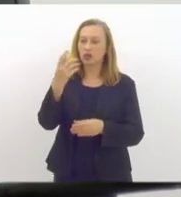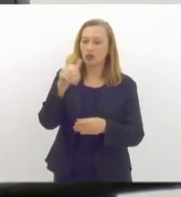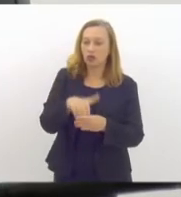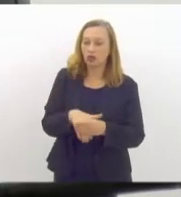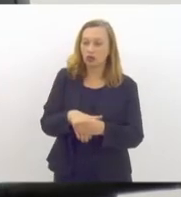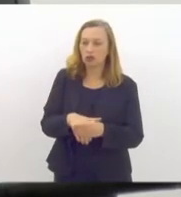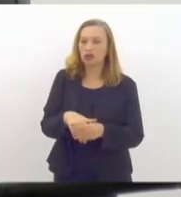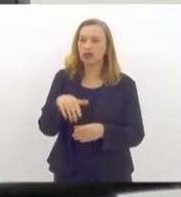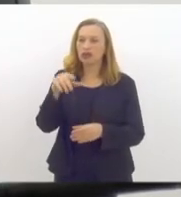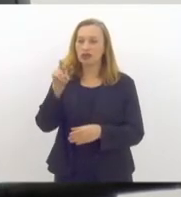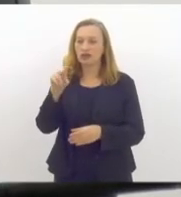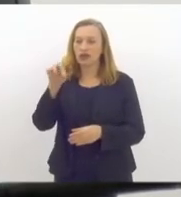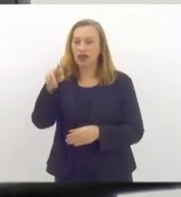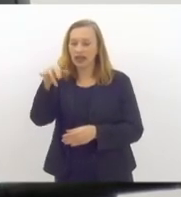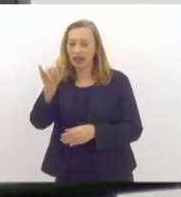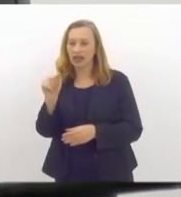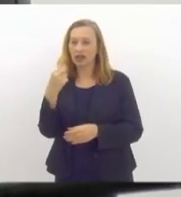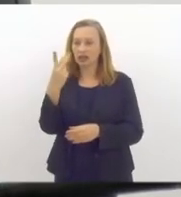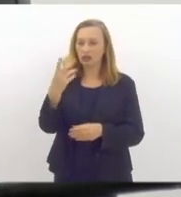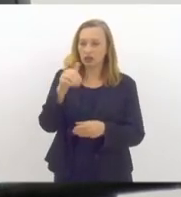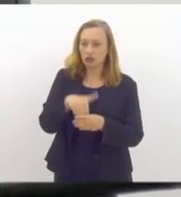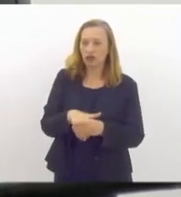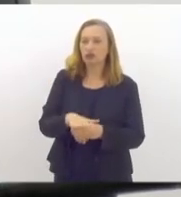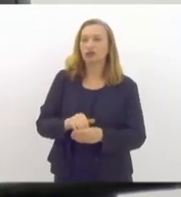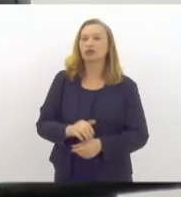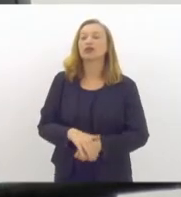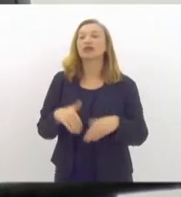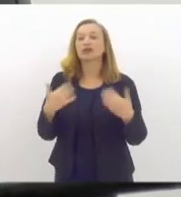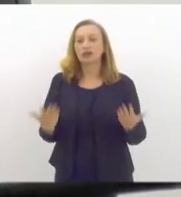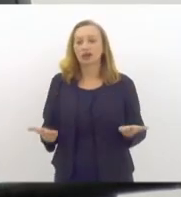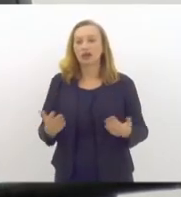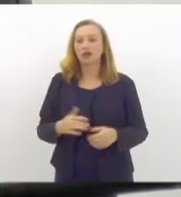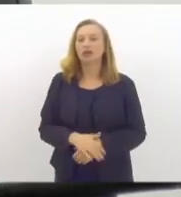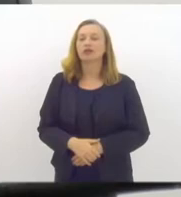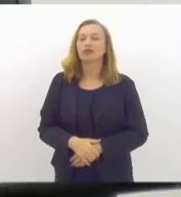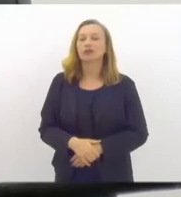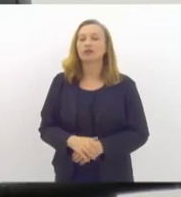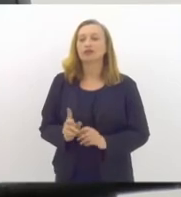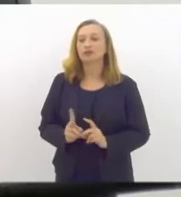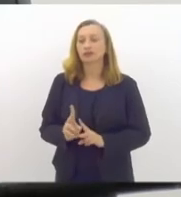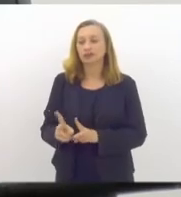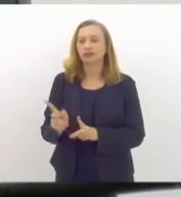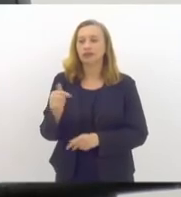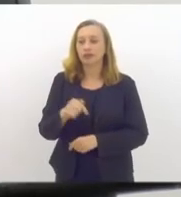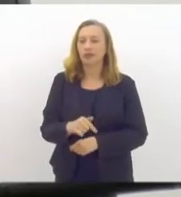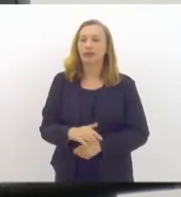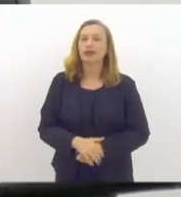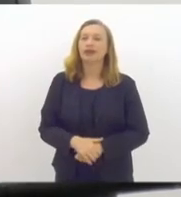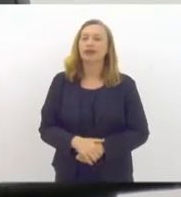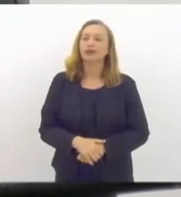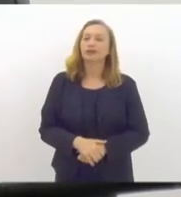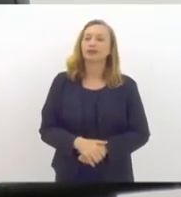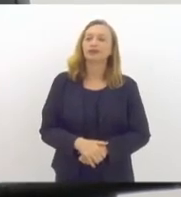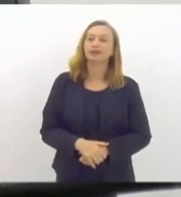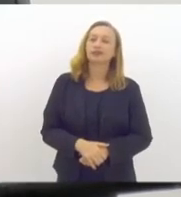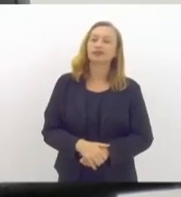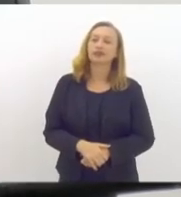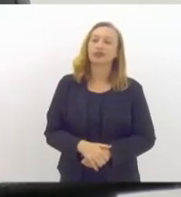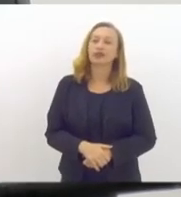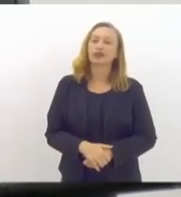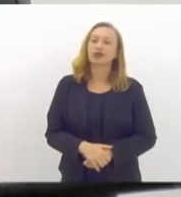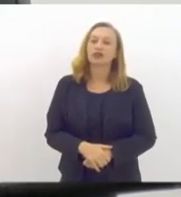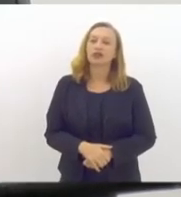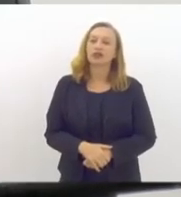1 voto. Valéria Pedro, 2 votos. Então, dando prosseguimento aqui à lista, temos